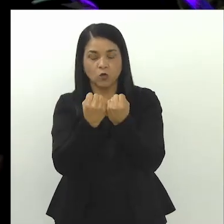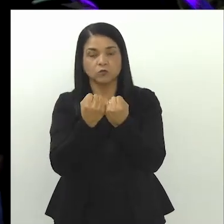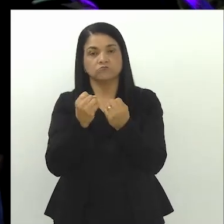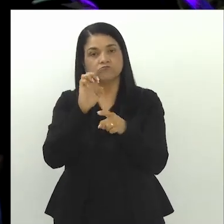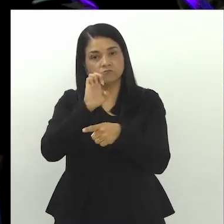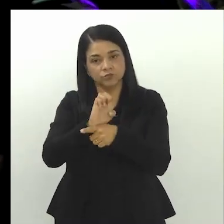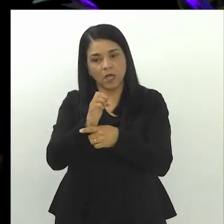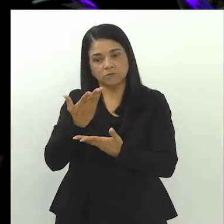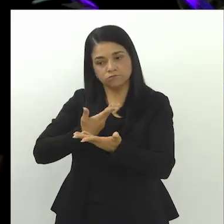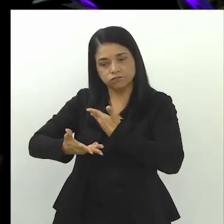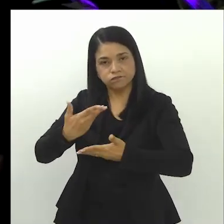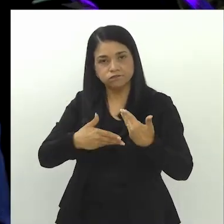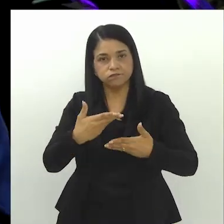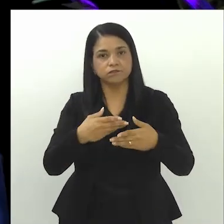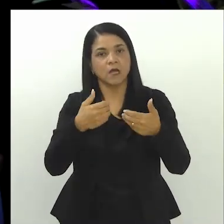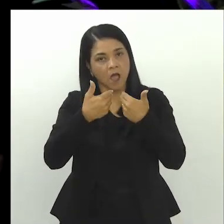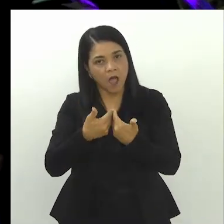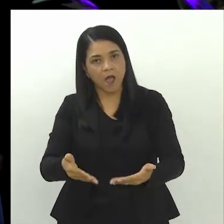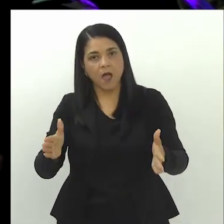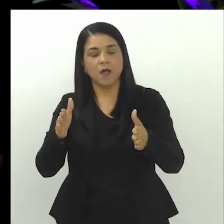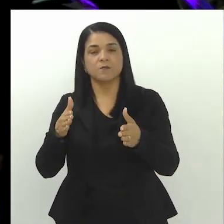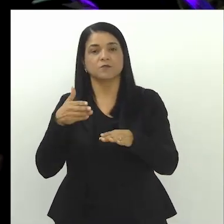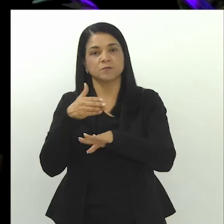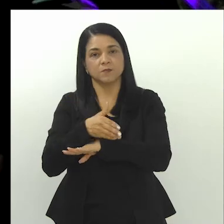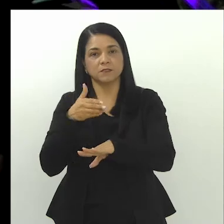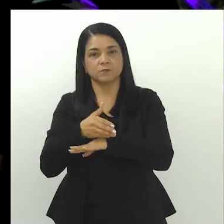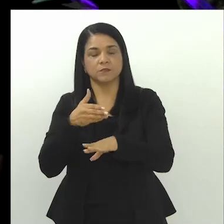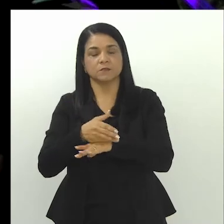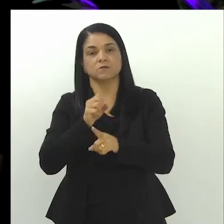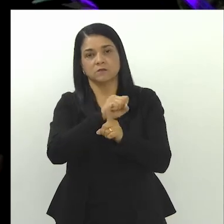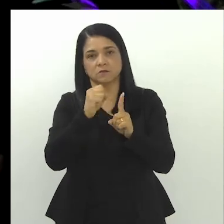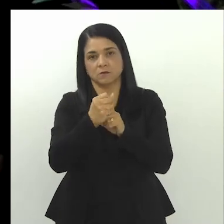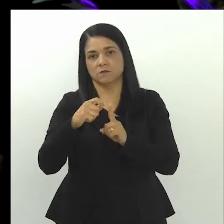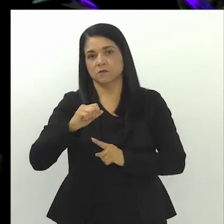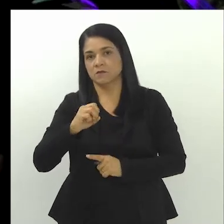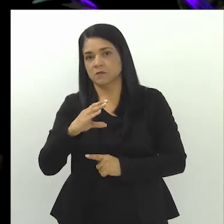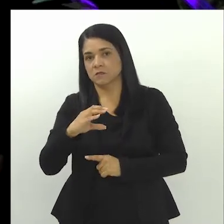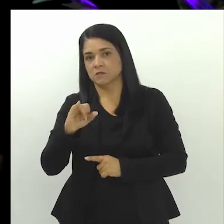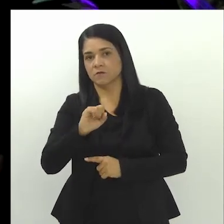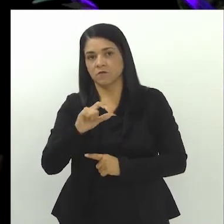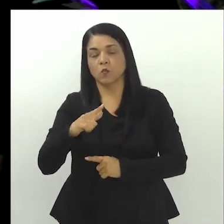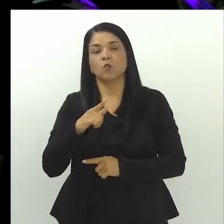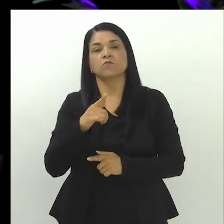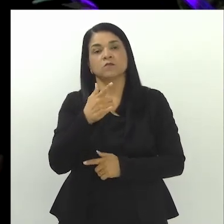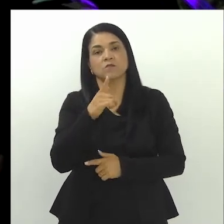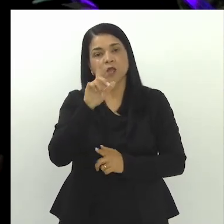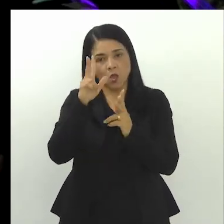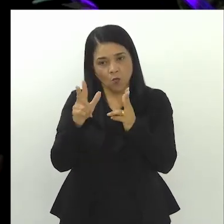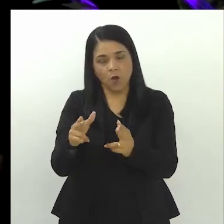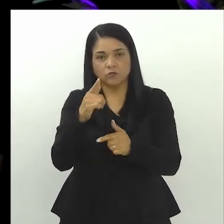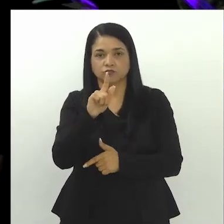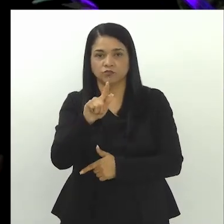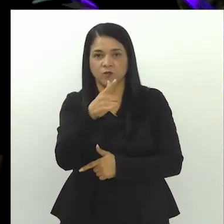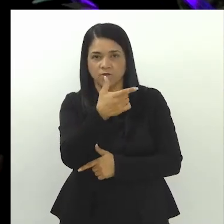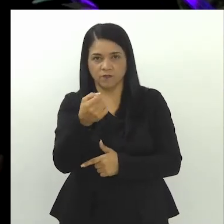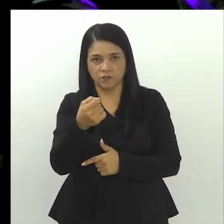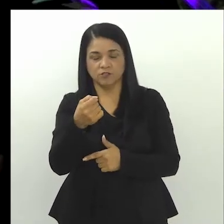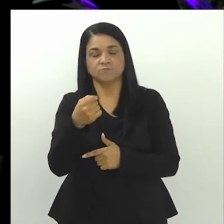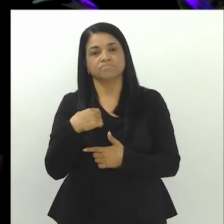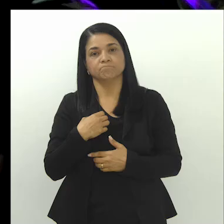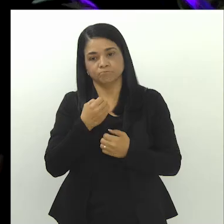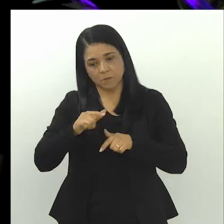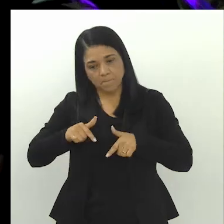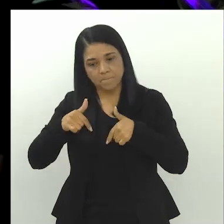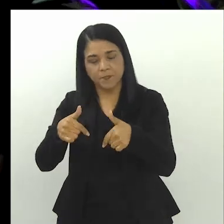fórum entre estados, que elas se abram cada vez mais para essas participações da sociedade civil, como o G20 fez de uma forma bastante bem